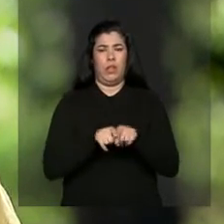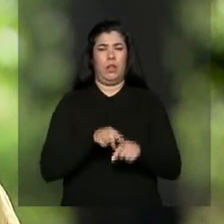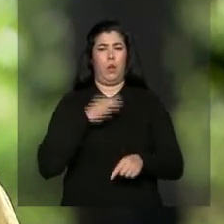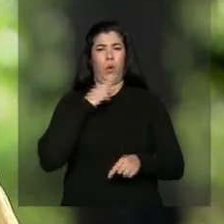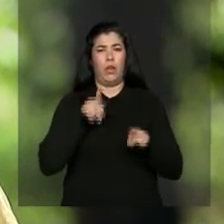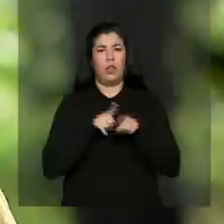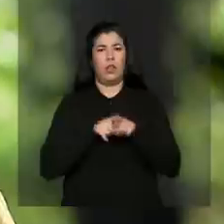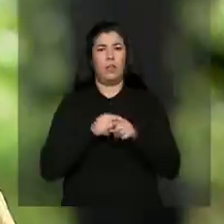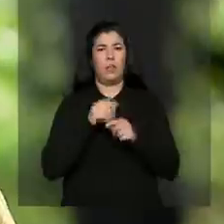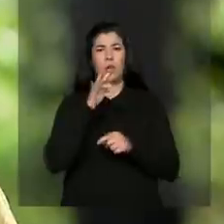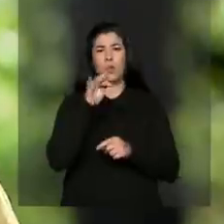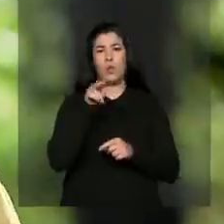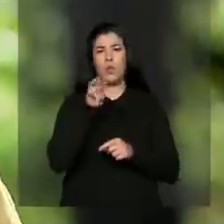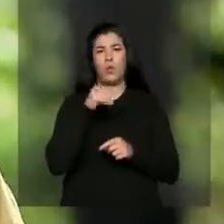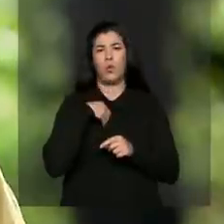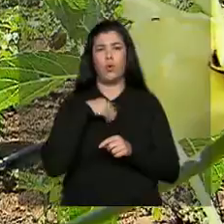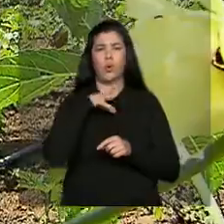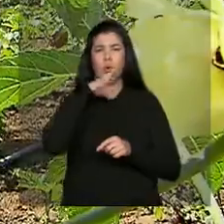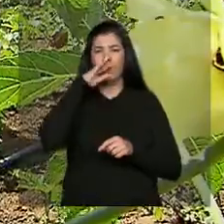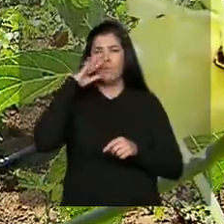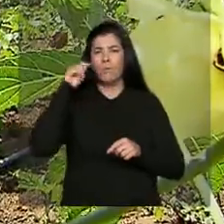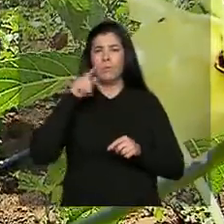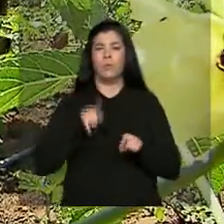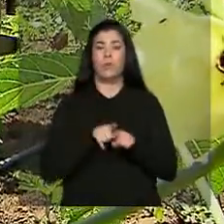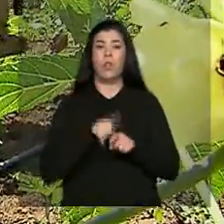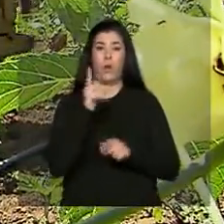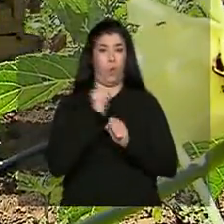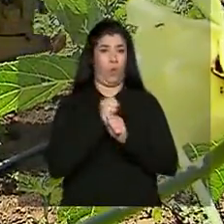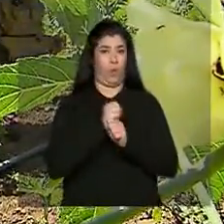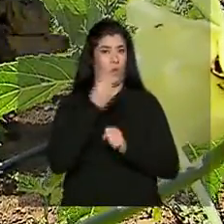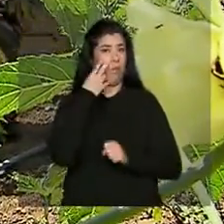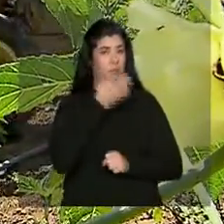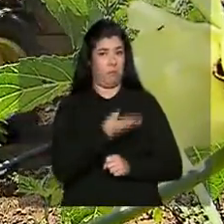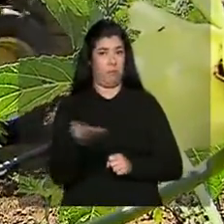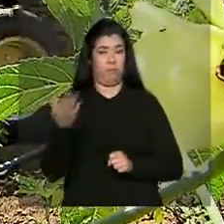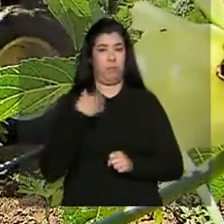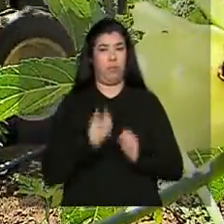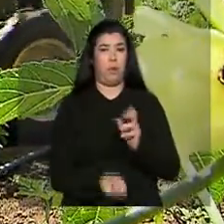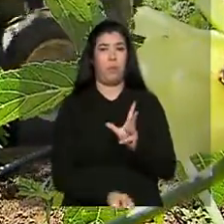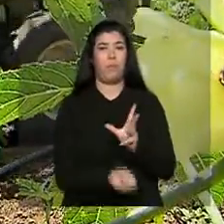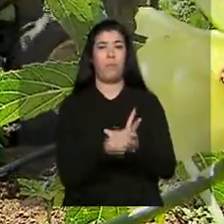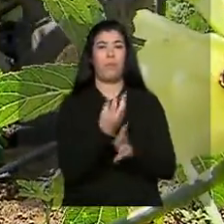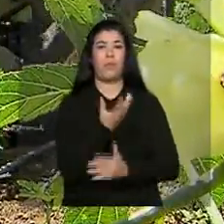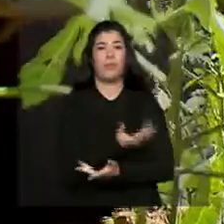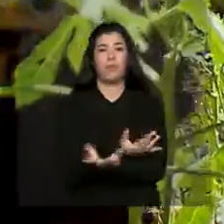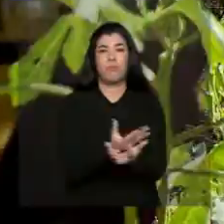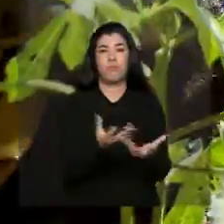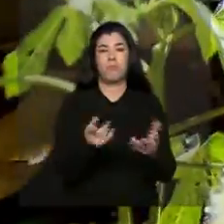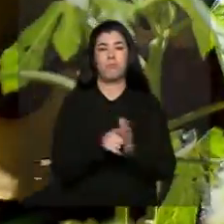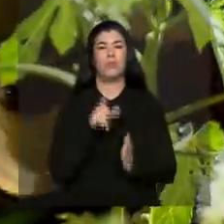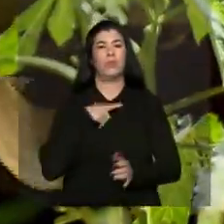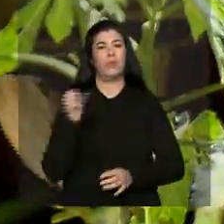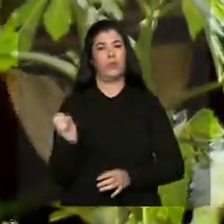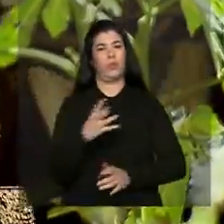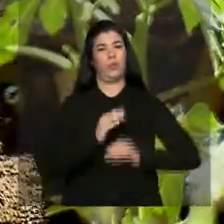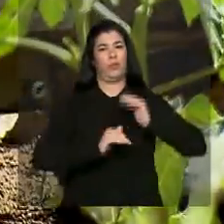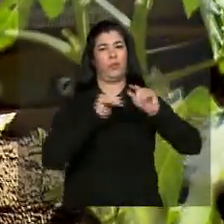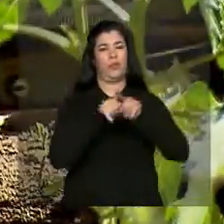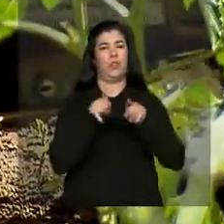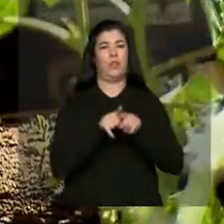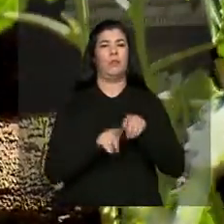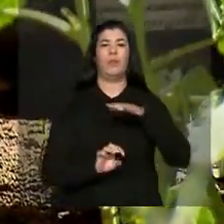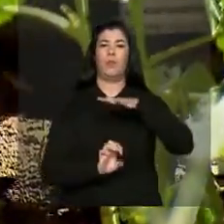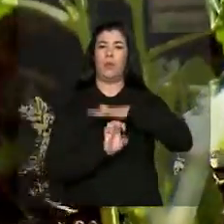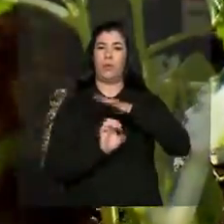o fumo, né? Nós usamos também o fumo. Há um ano, a produção do seu Pereira ganhou novo fôlego. Com apoio da empresa de